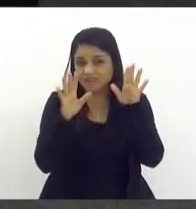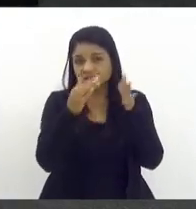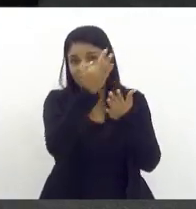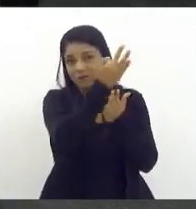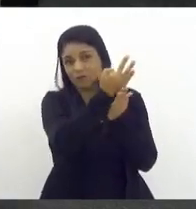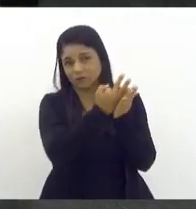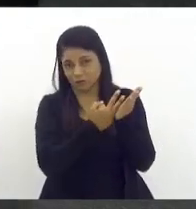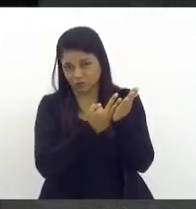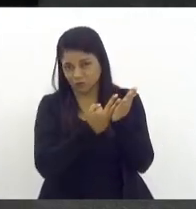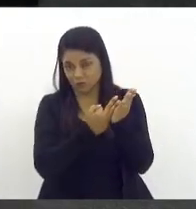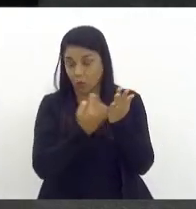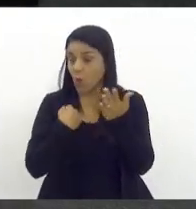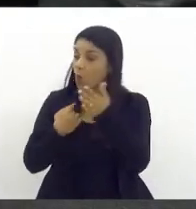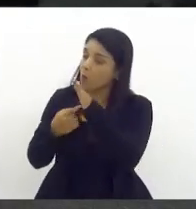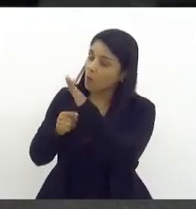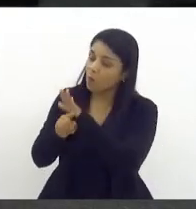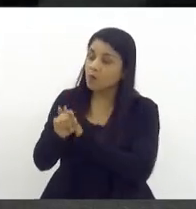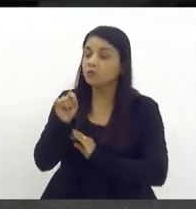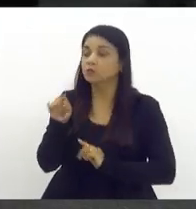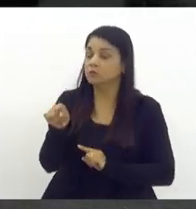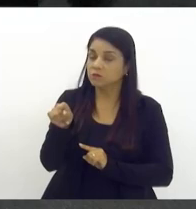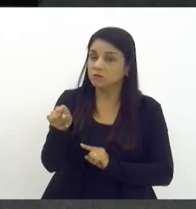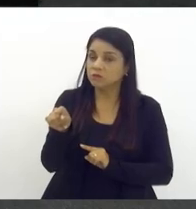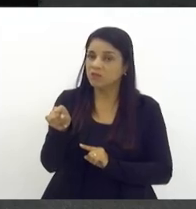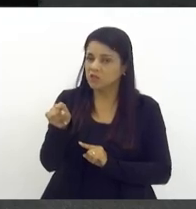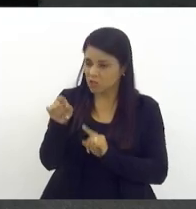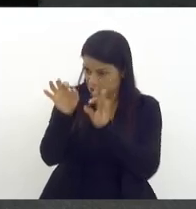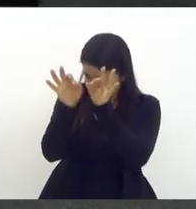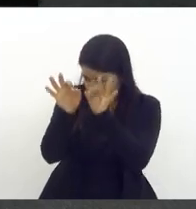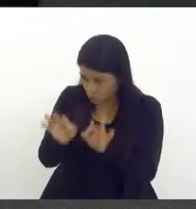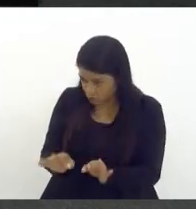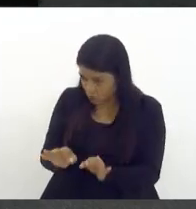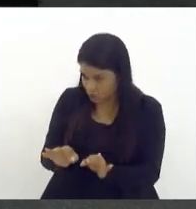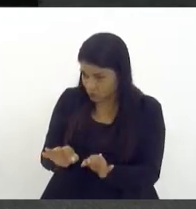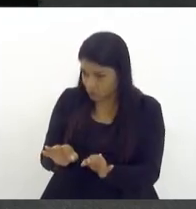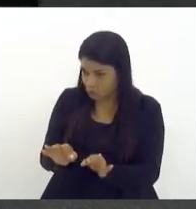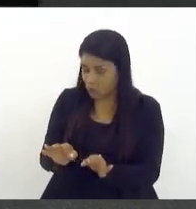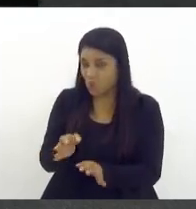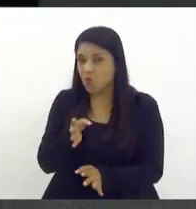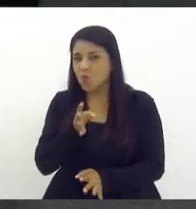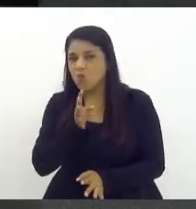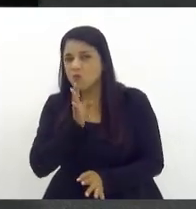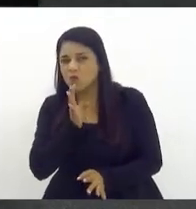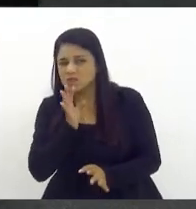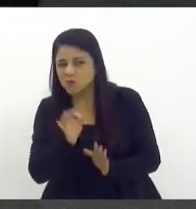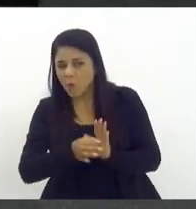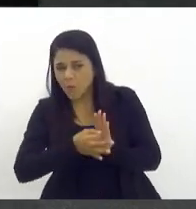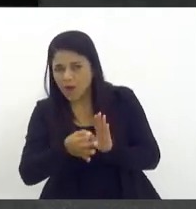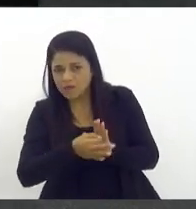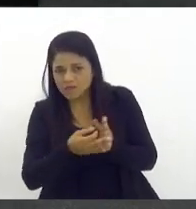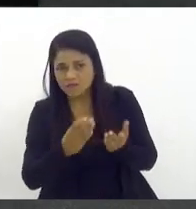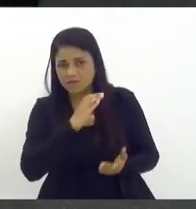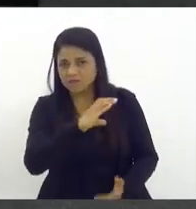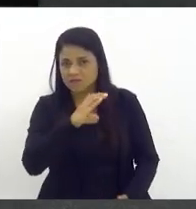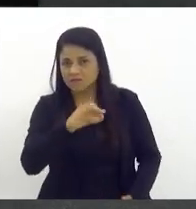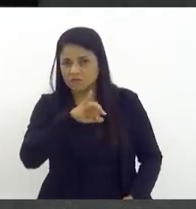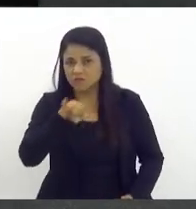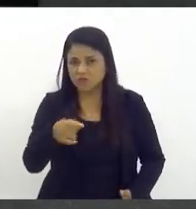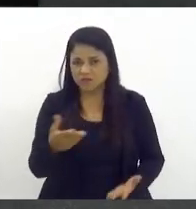é justo, já que sou presidente da Comissão de Justiça, a gente conheceu o parecer da CCJ